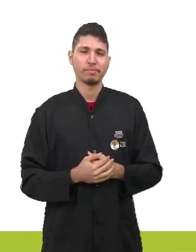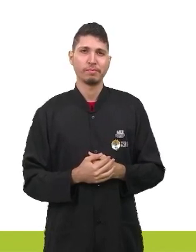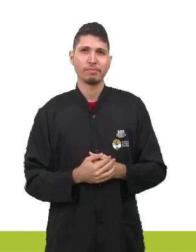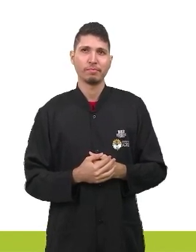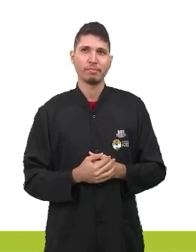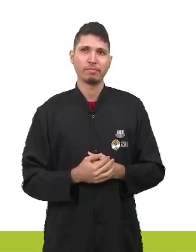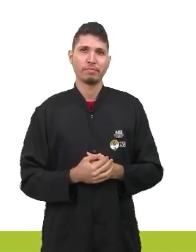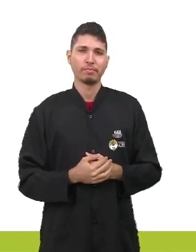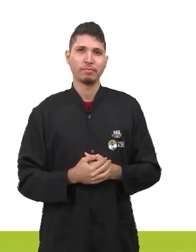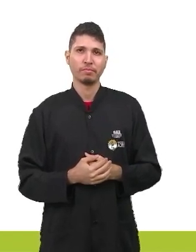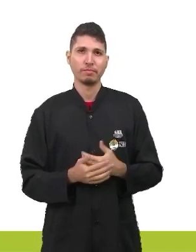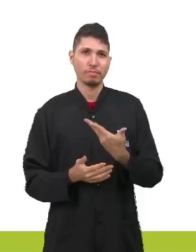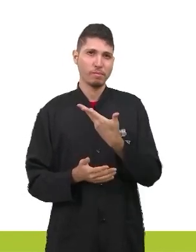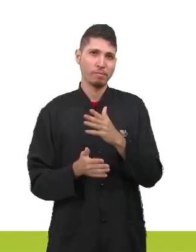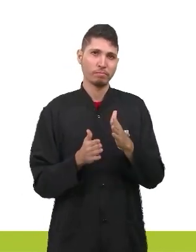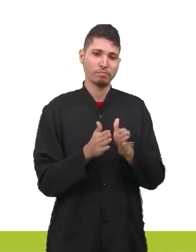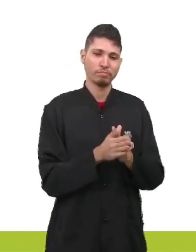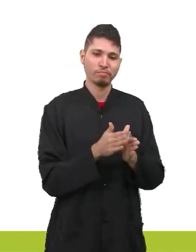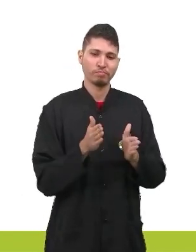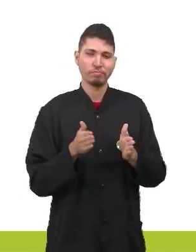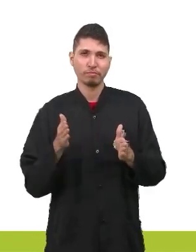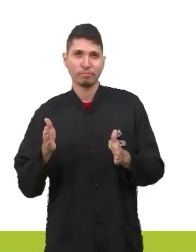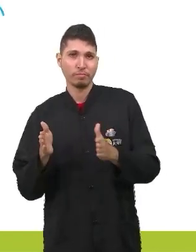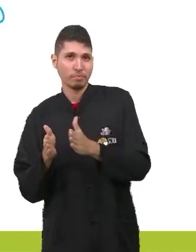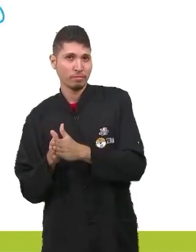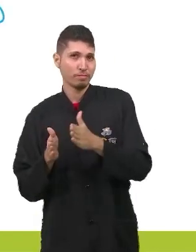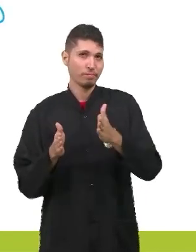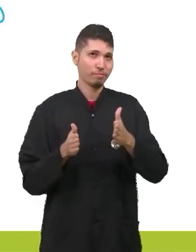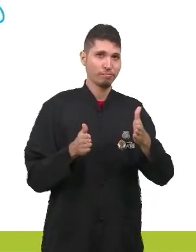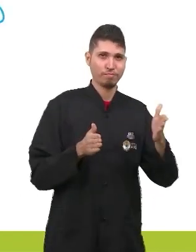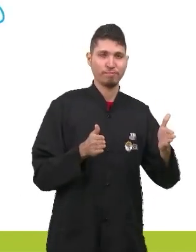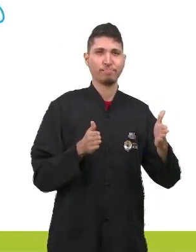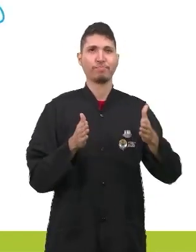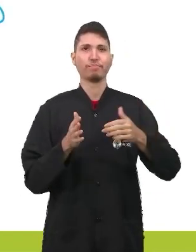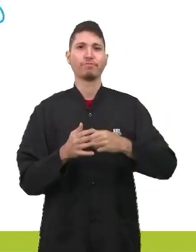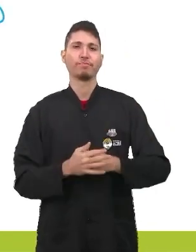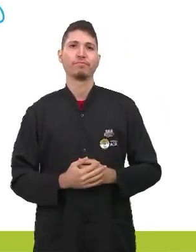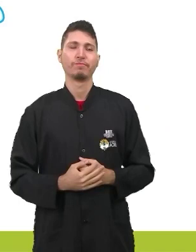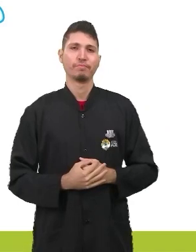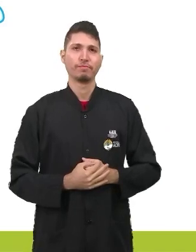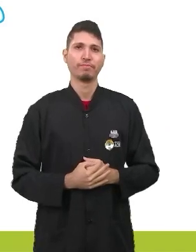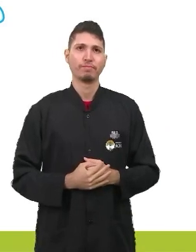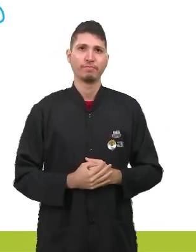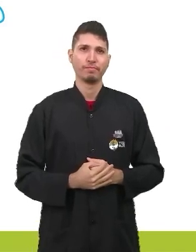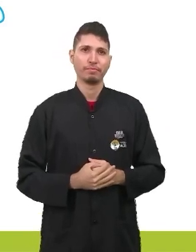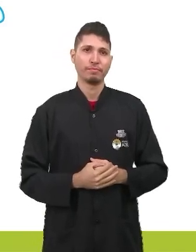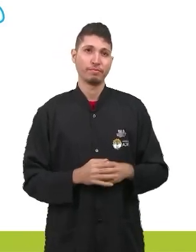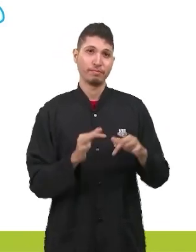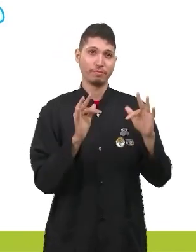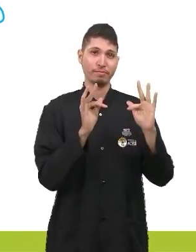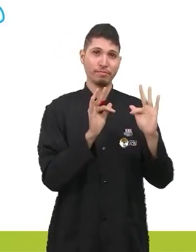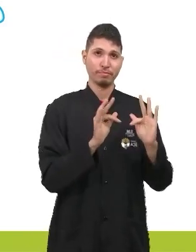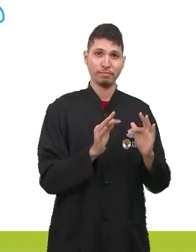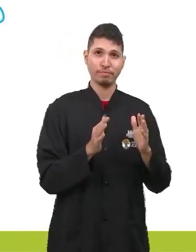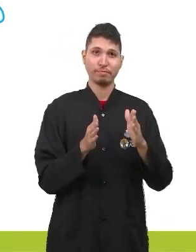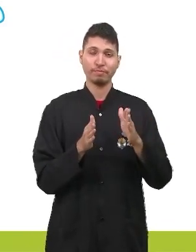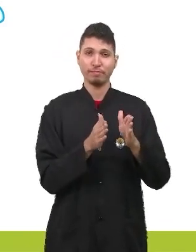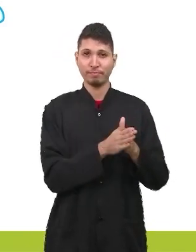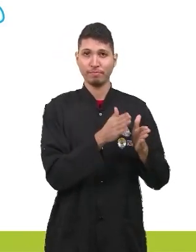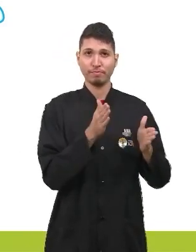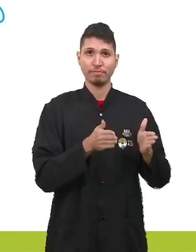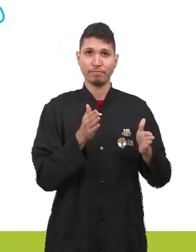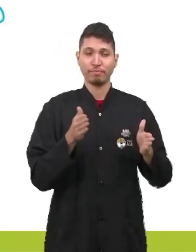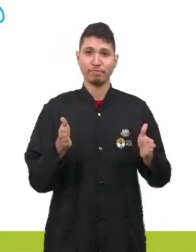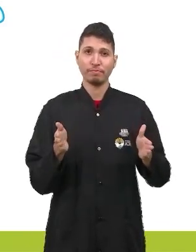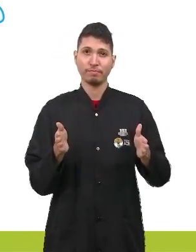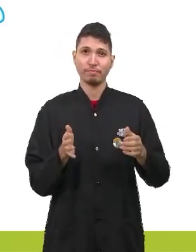Função crescente, função decrescente. Crescente e decrescente, tá bom? Ou seja, tá feliz, função crescente, concavidade para cima.